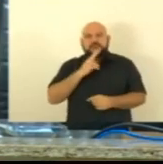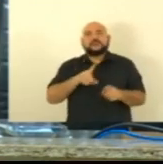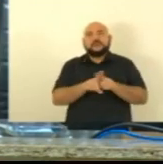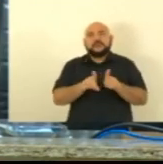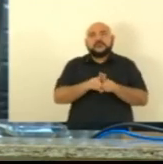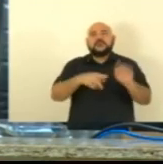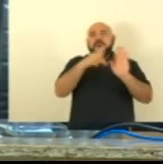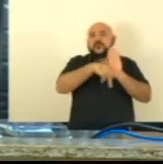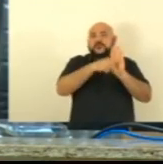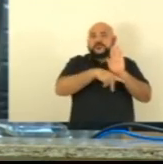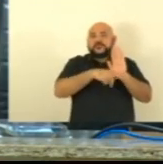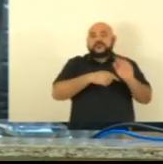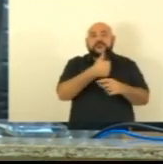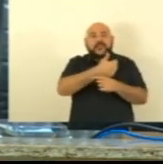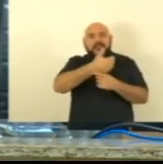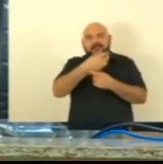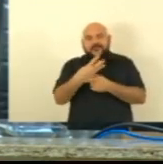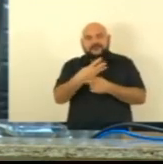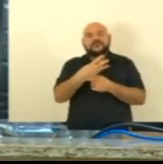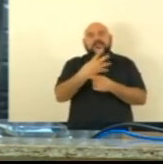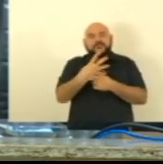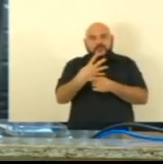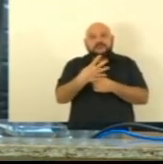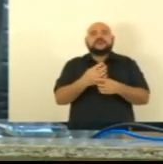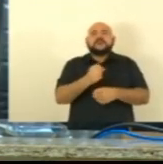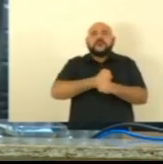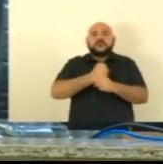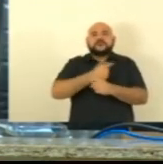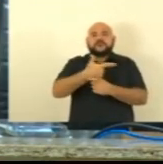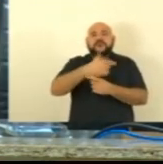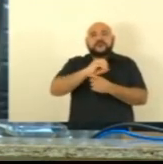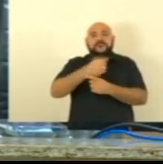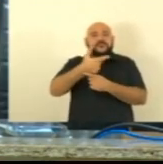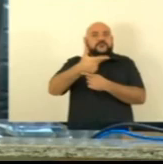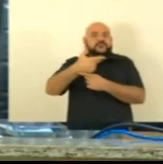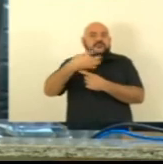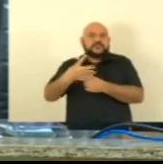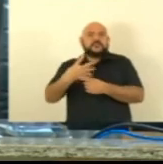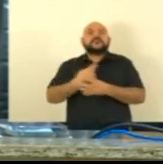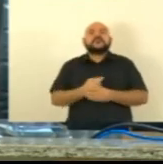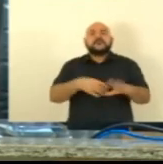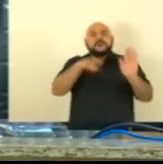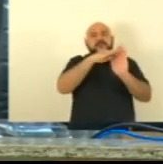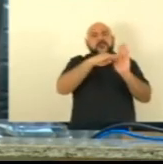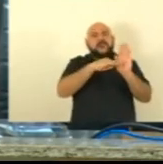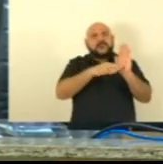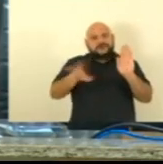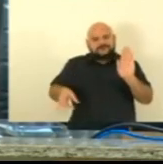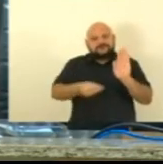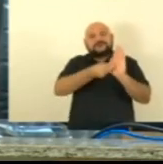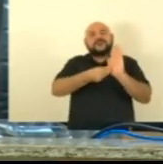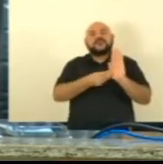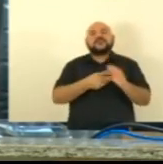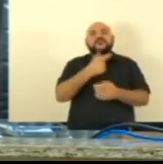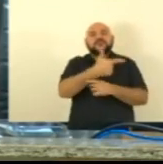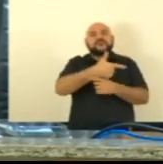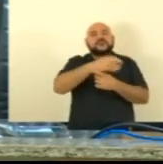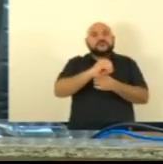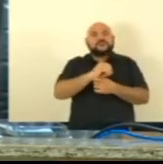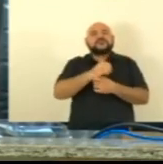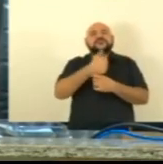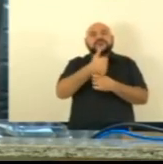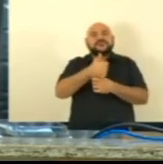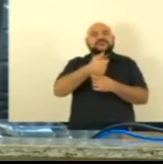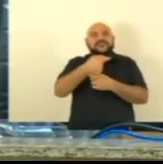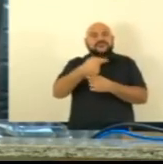resolução 14/2023, deputado Dari Pagung, que acrescenta dispositivo à resolução 2172, de 12 de